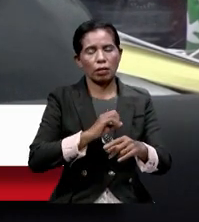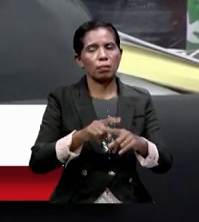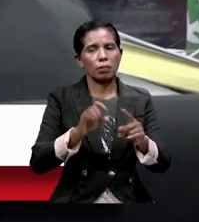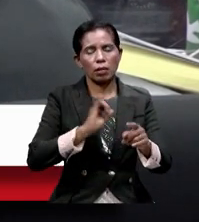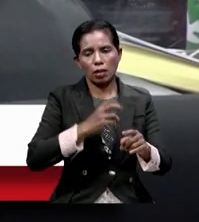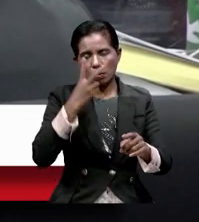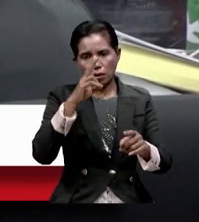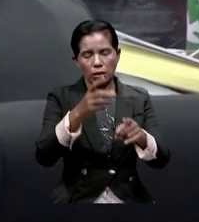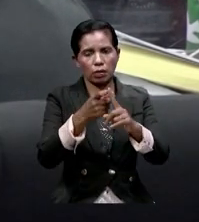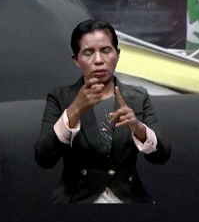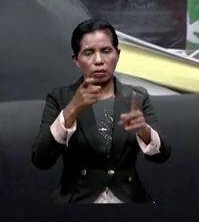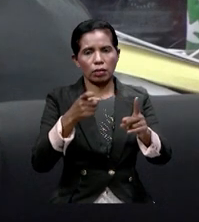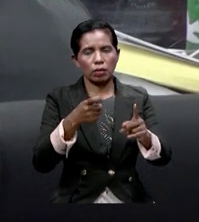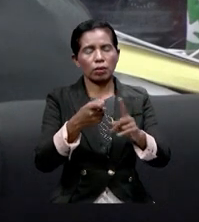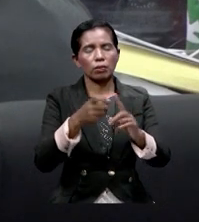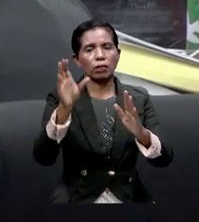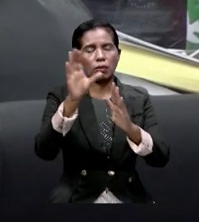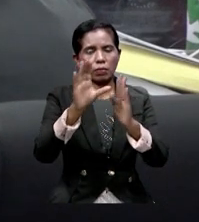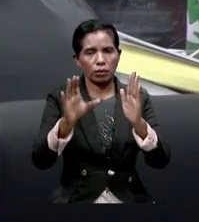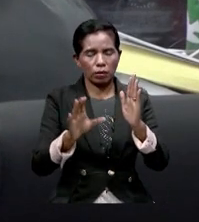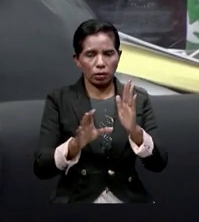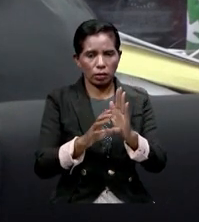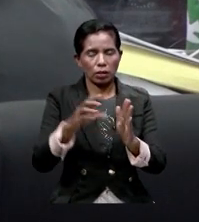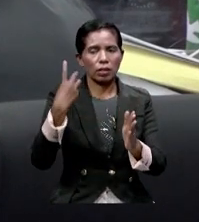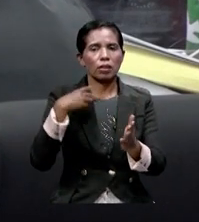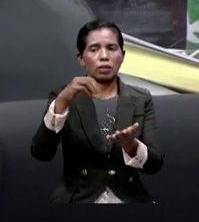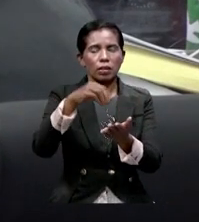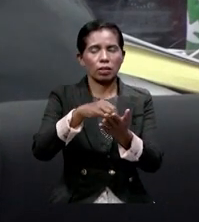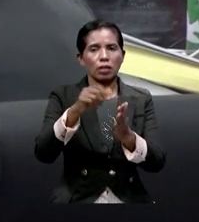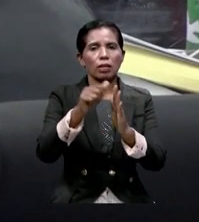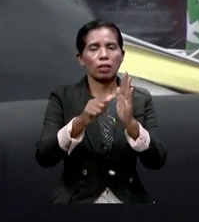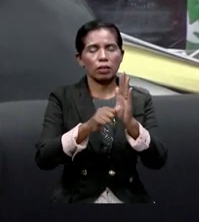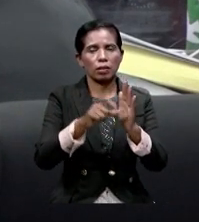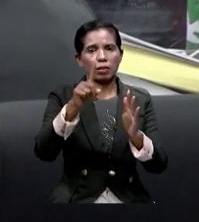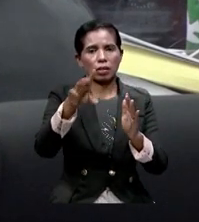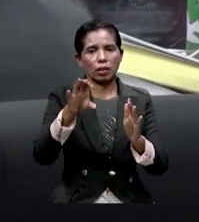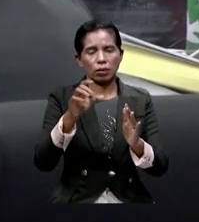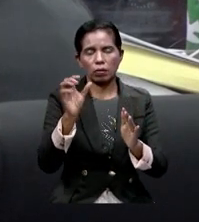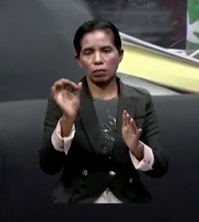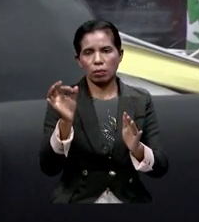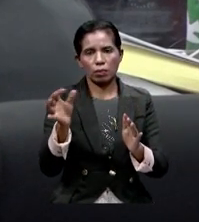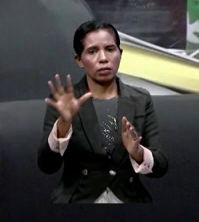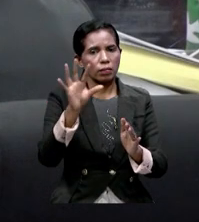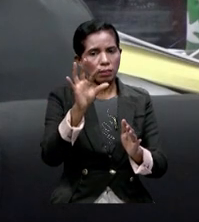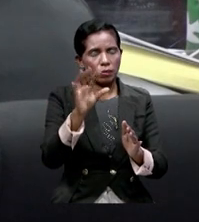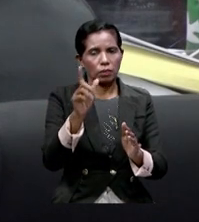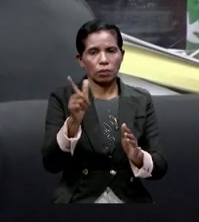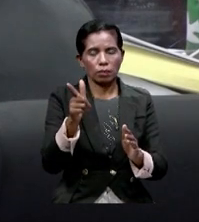assim, base da Constituição nebe que prevê e artigo 129, nomos